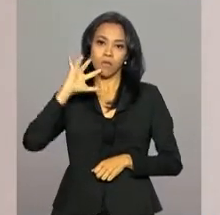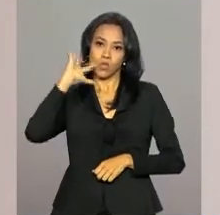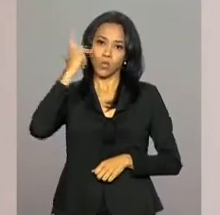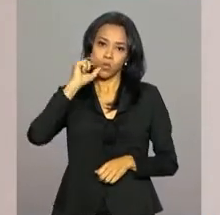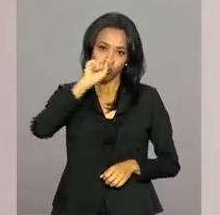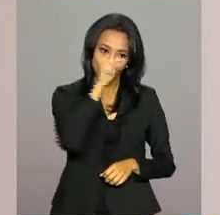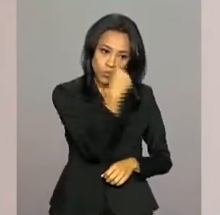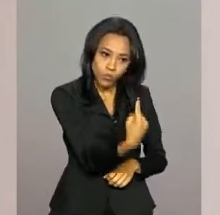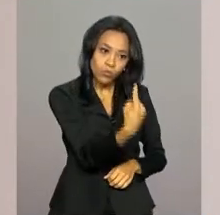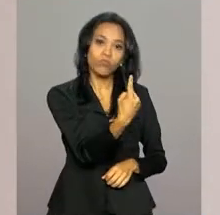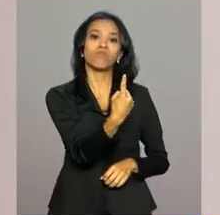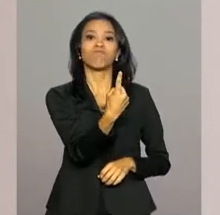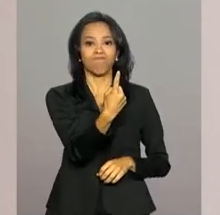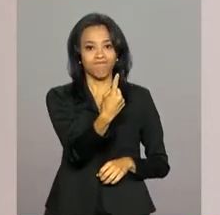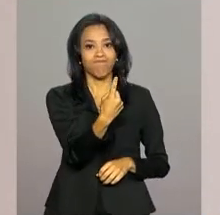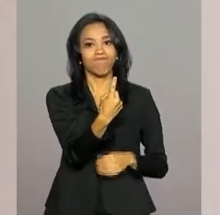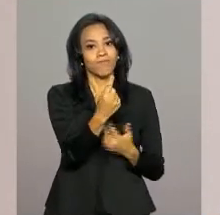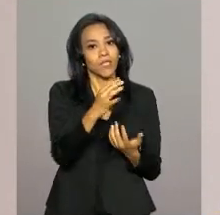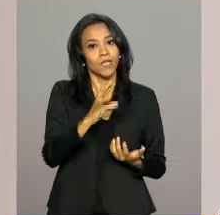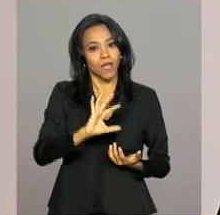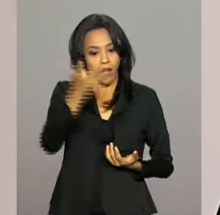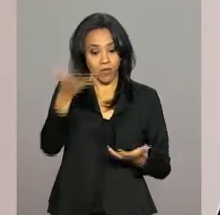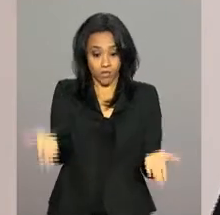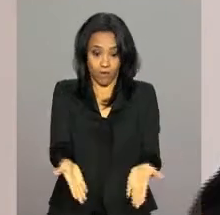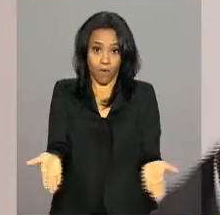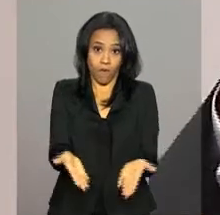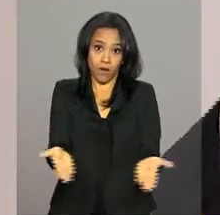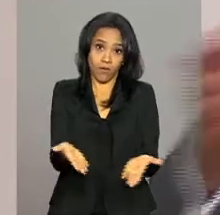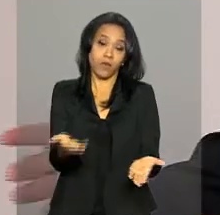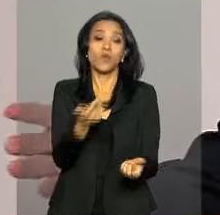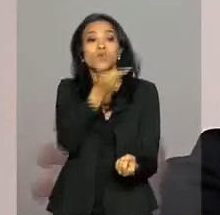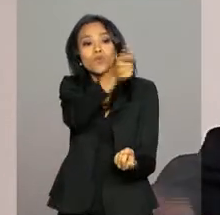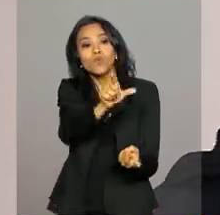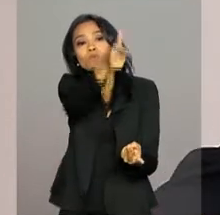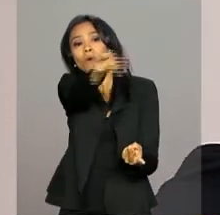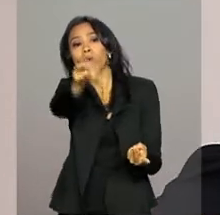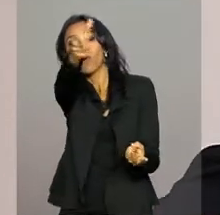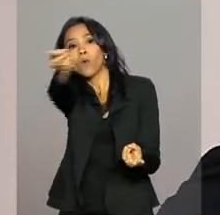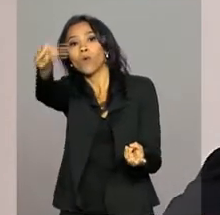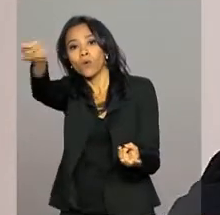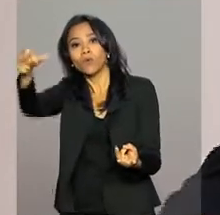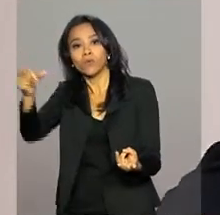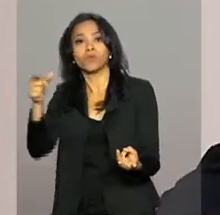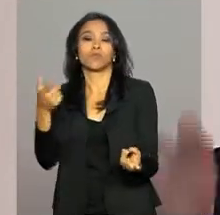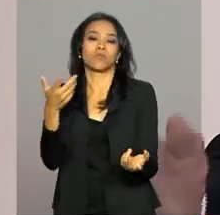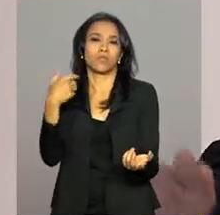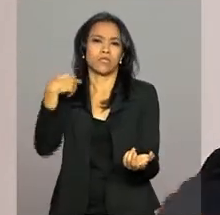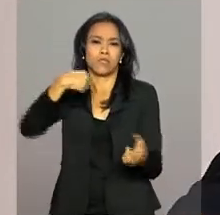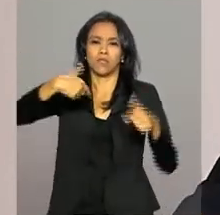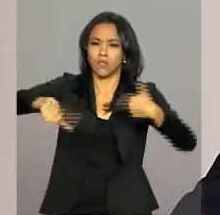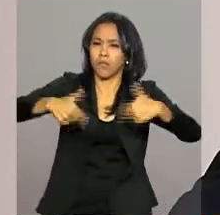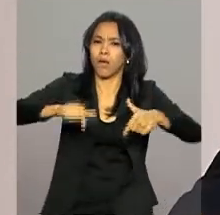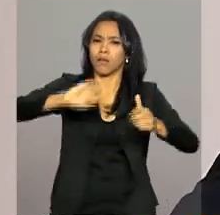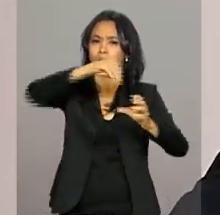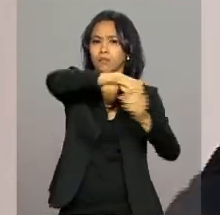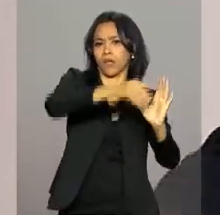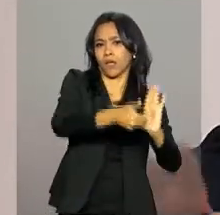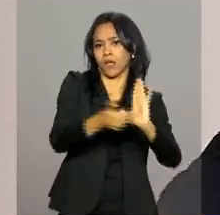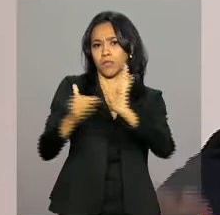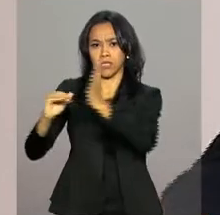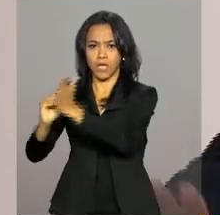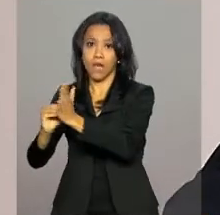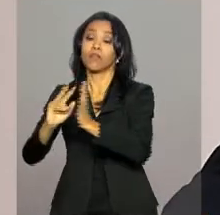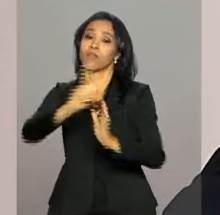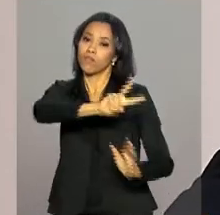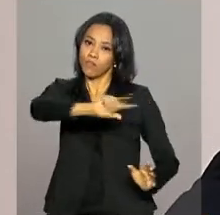um caso determinado como aconteceu agora os nossos parlamentares todos atuantes no senado e na câmara virão